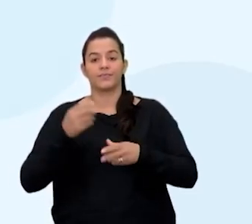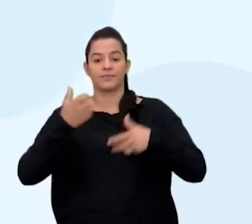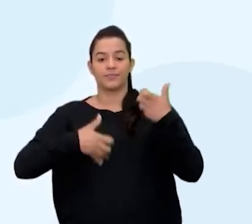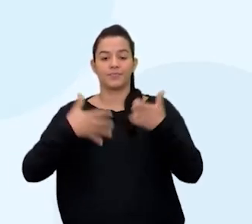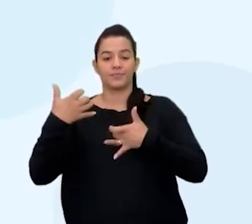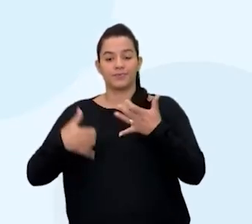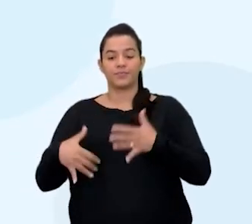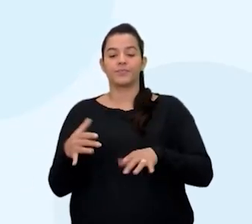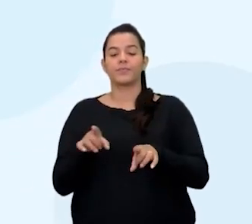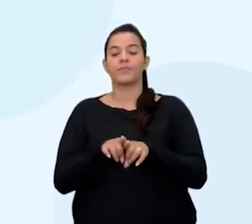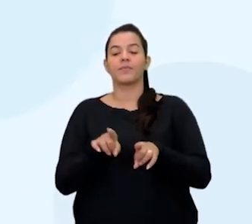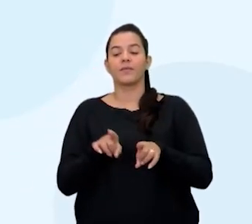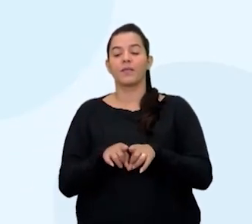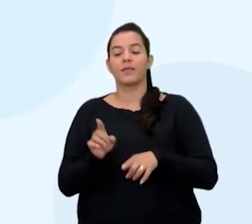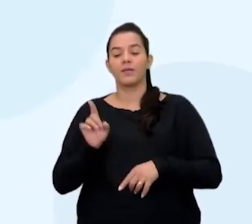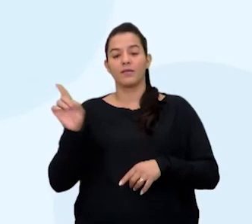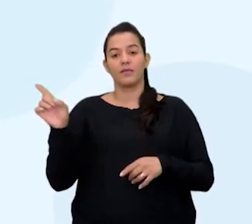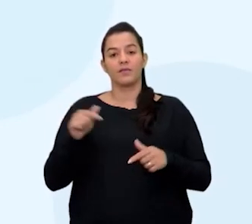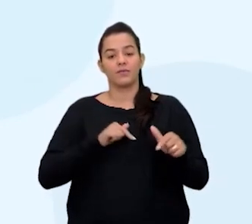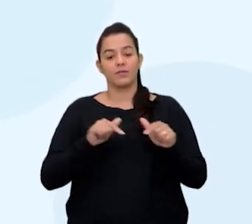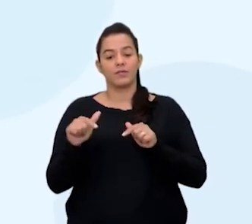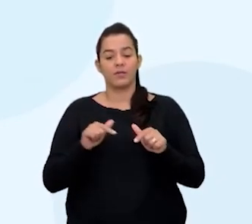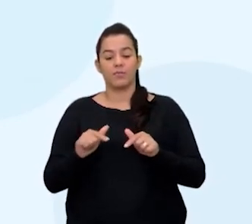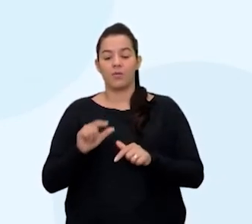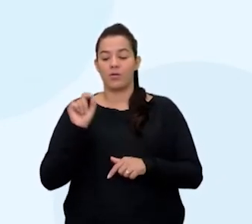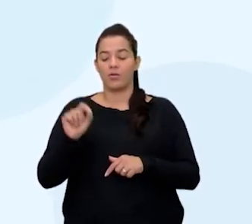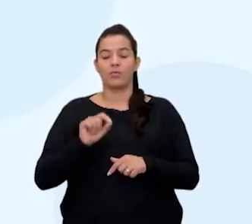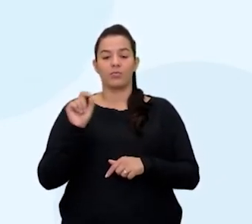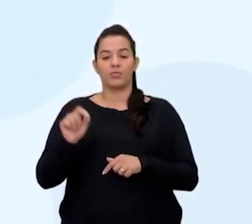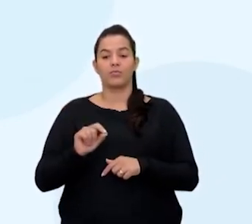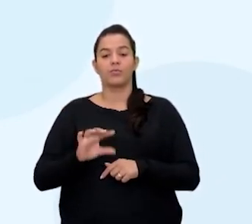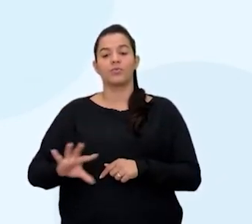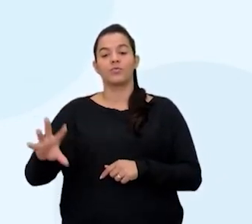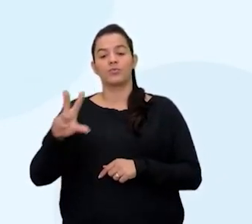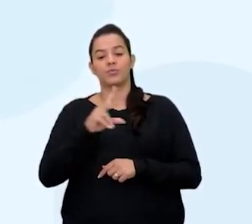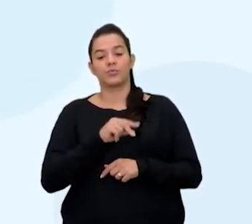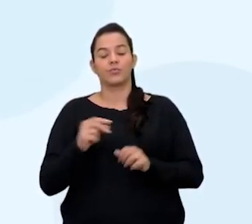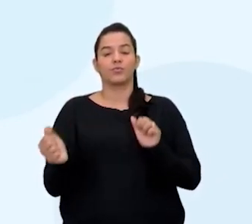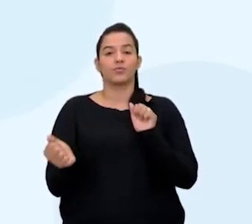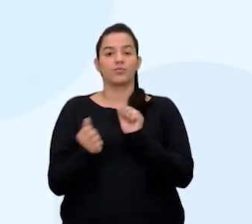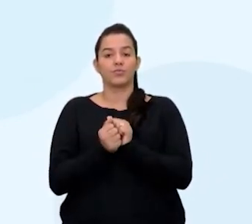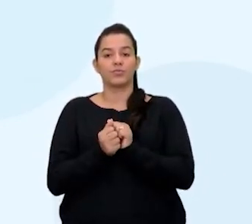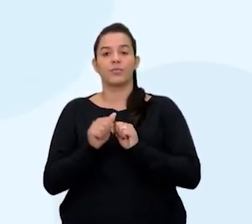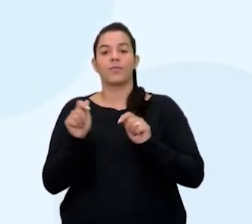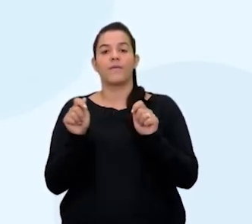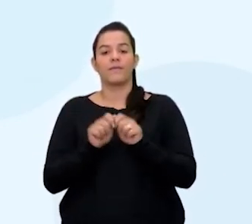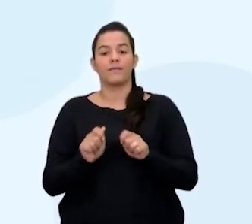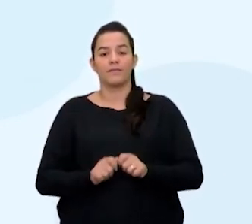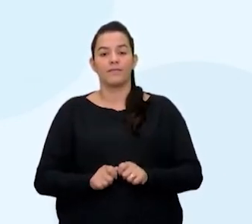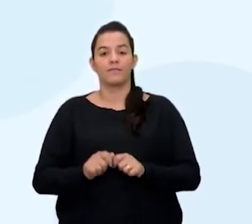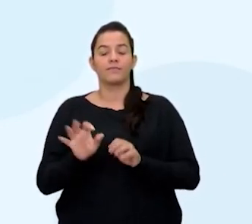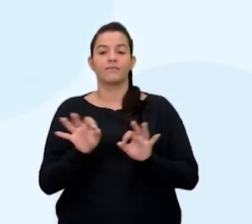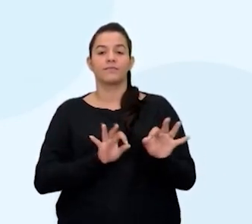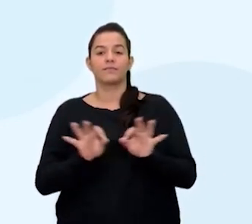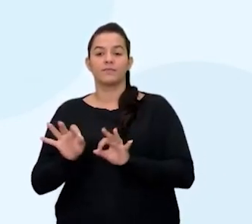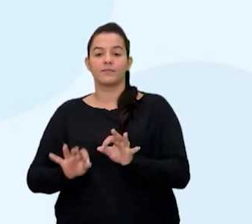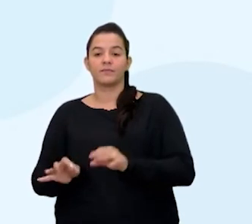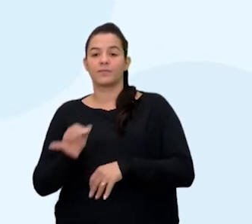sistematização e aqui a gente vai trabalhar em loco, vai trabalhar fazendo com exemplos